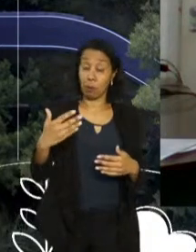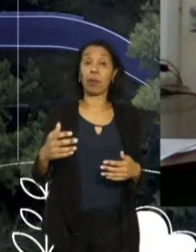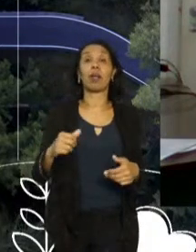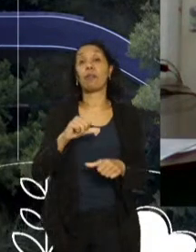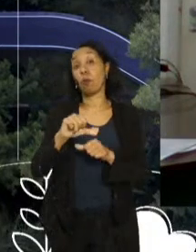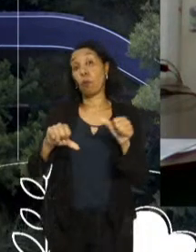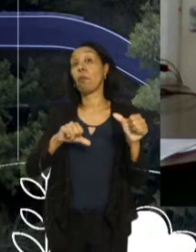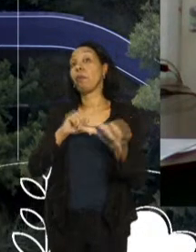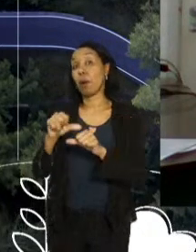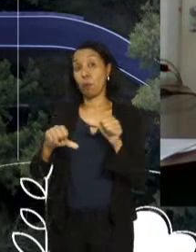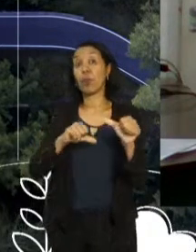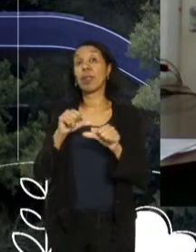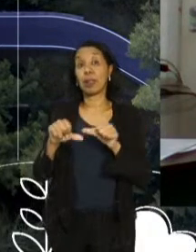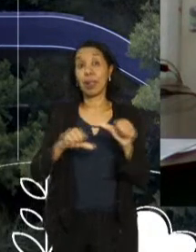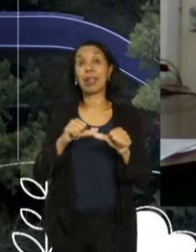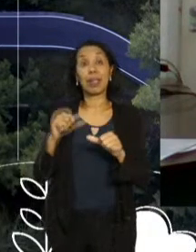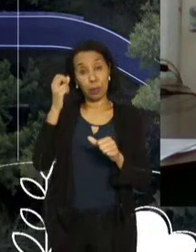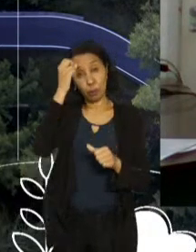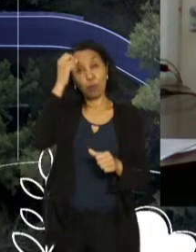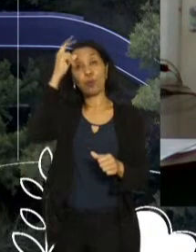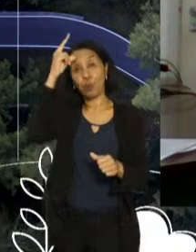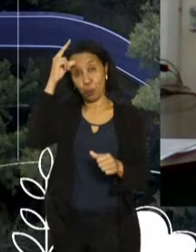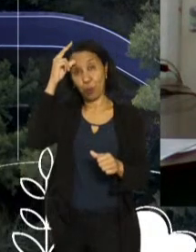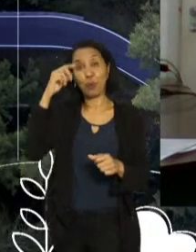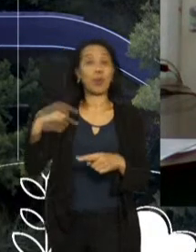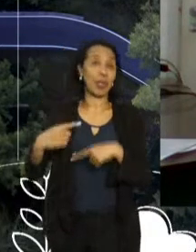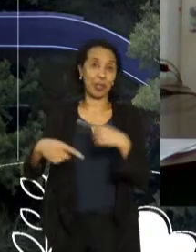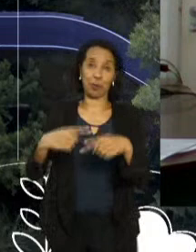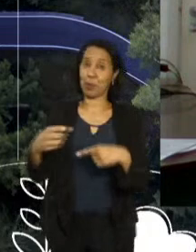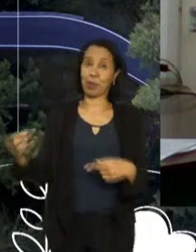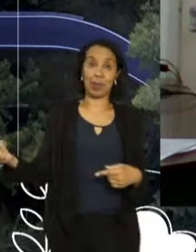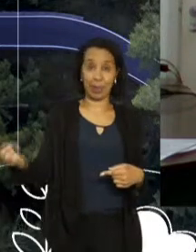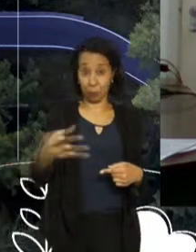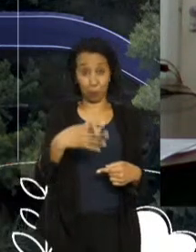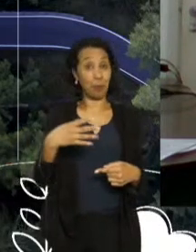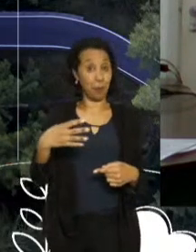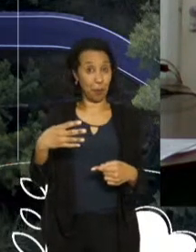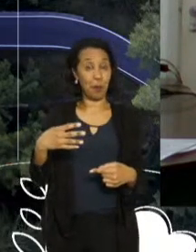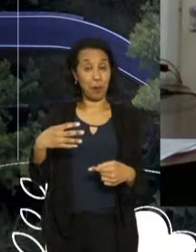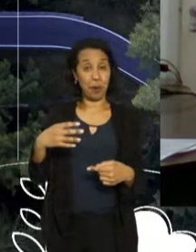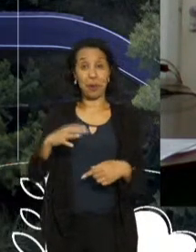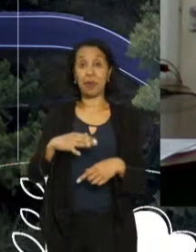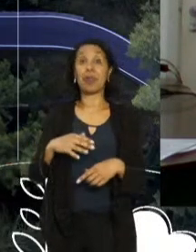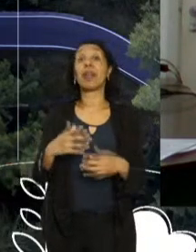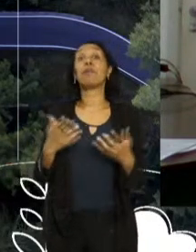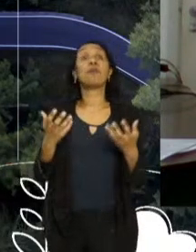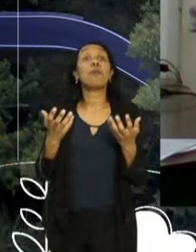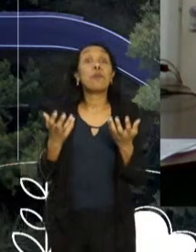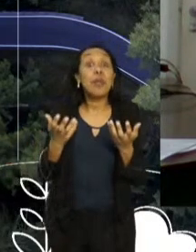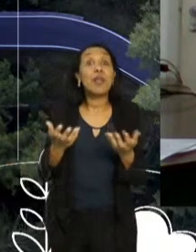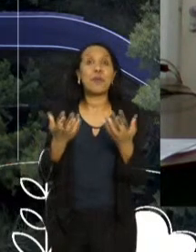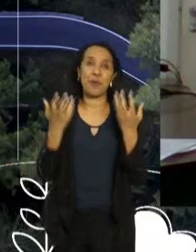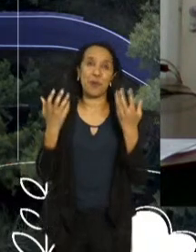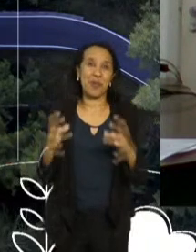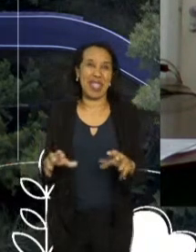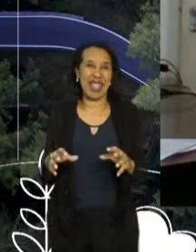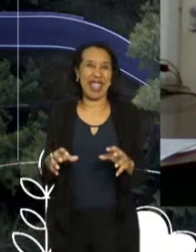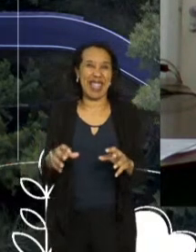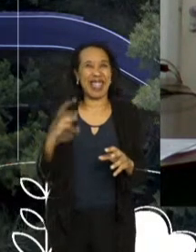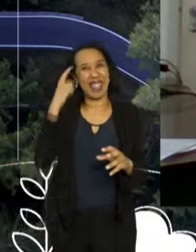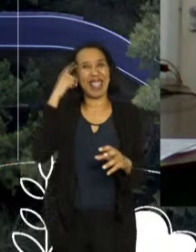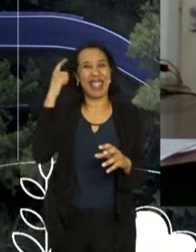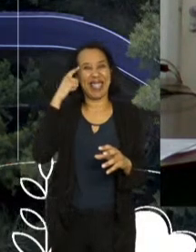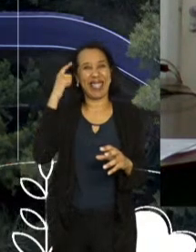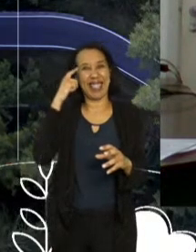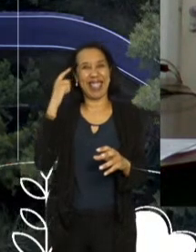mudança de cultura de uma geração mais nova, muito mais velha, e por isso que eu não quero deixar com as pessoas mais novas que estão vendo,